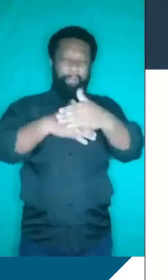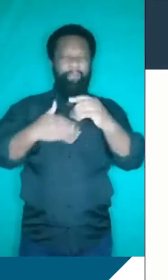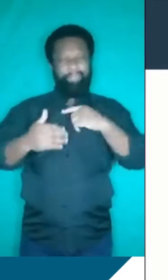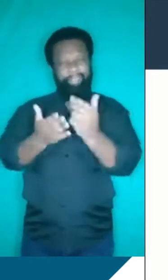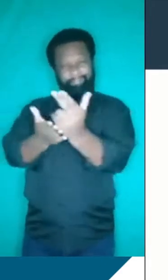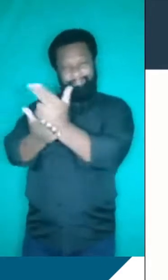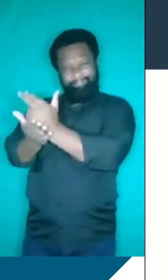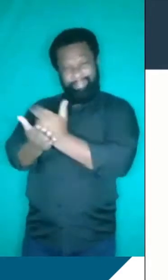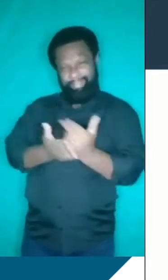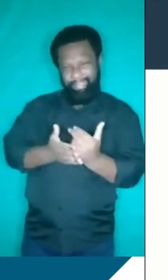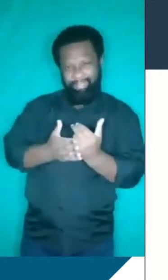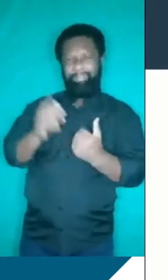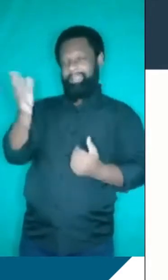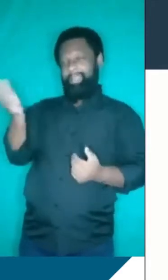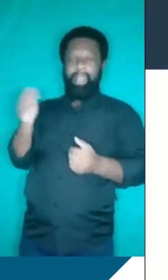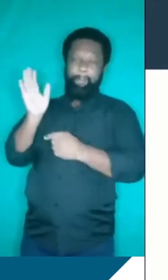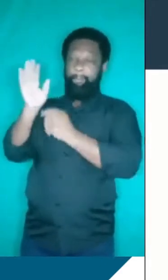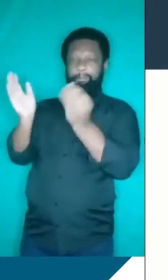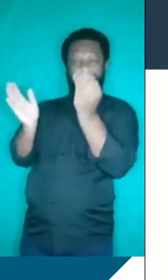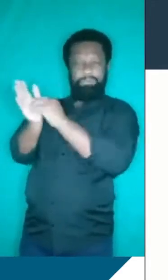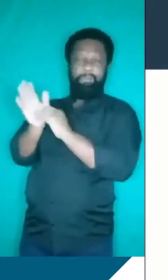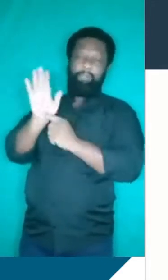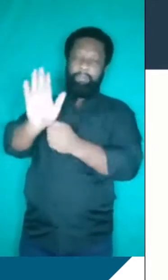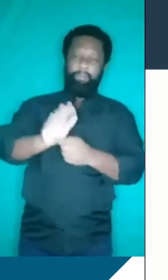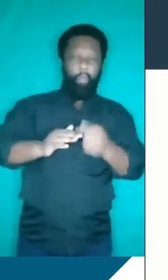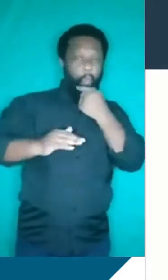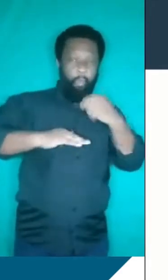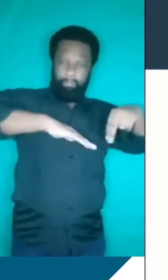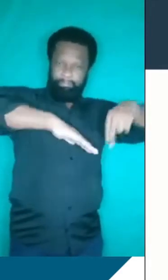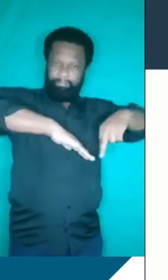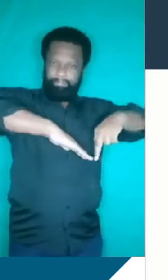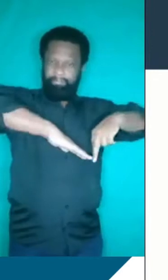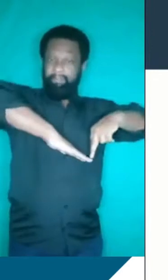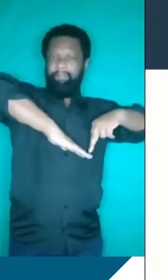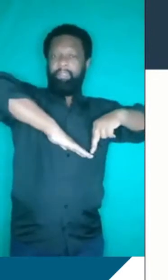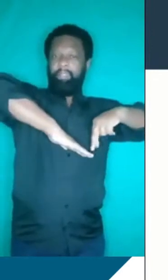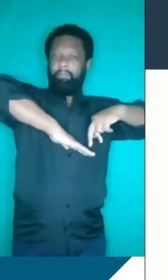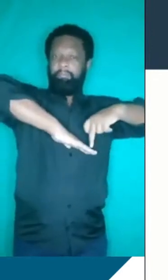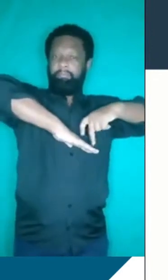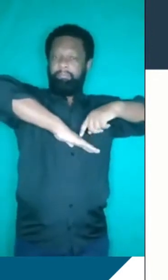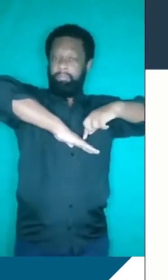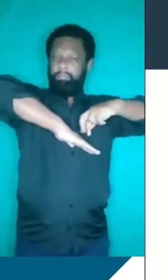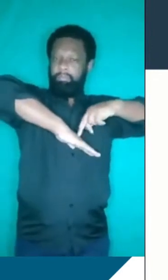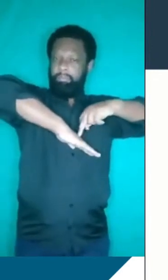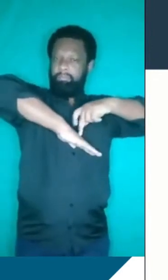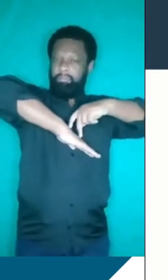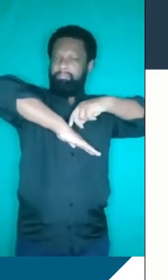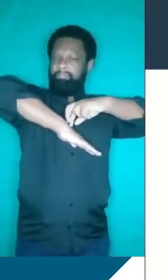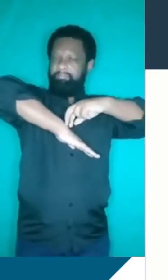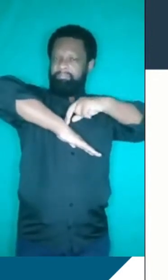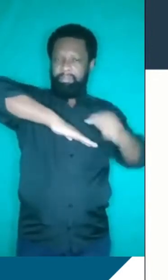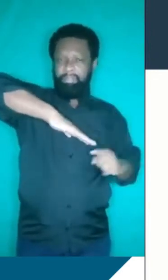né? Só que eu só coloquei aqui que daria mais espaço. O homem está aqui embaixo, ele vai subir essa rampa, que está